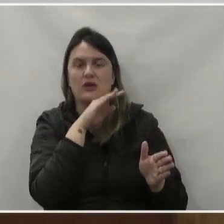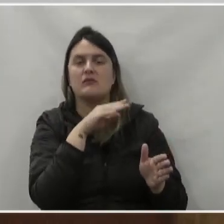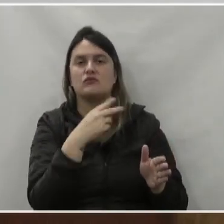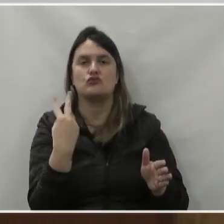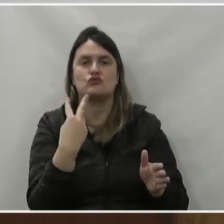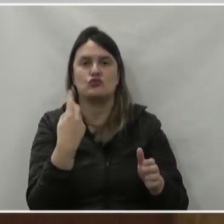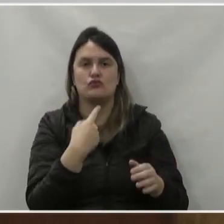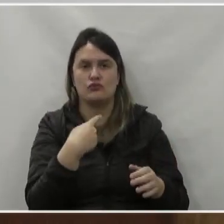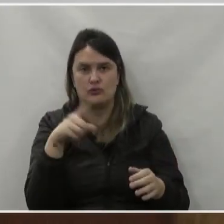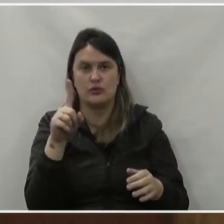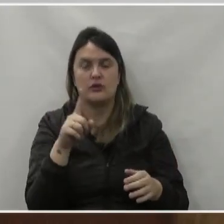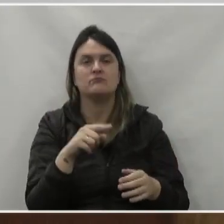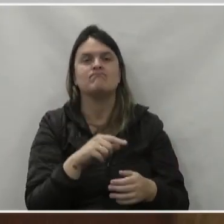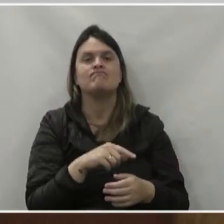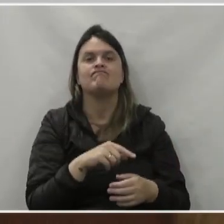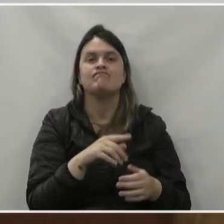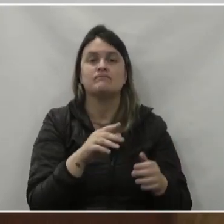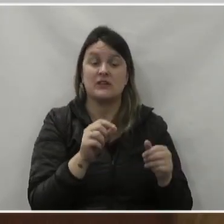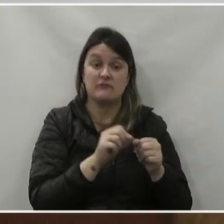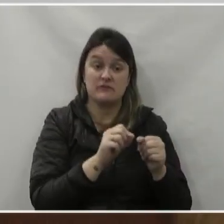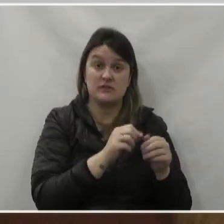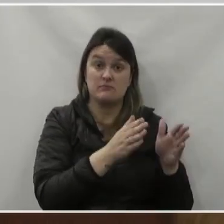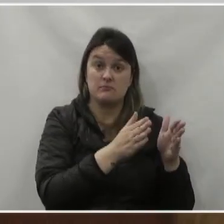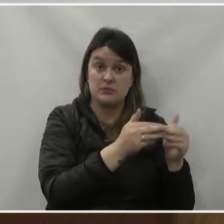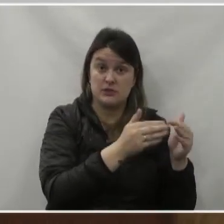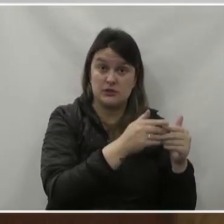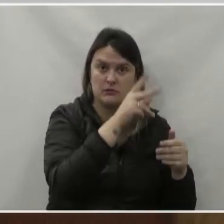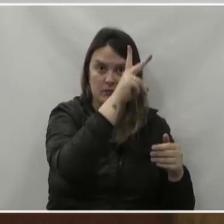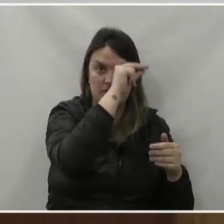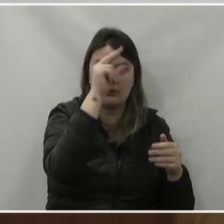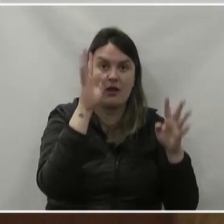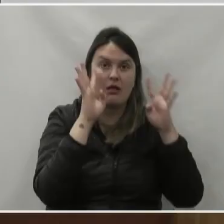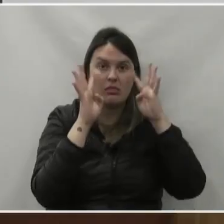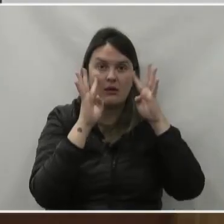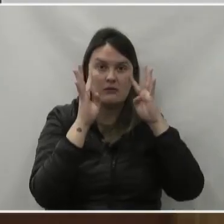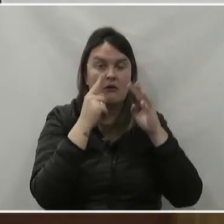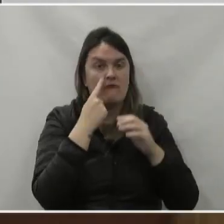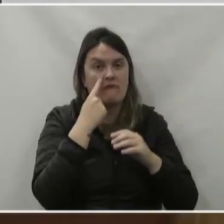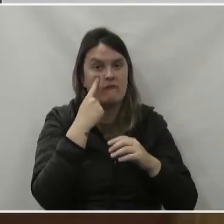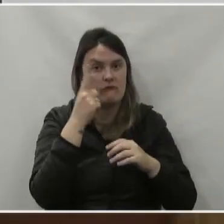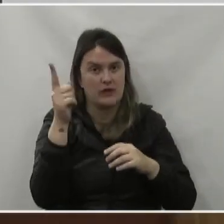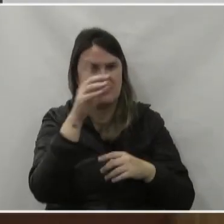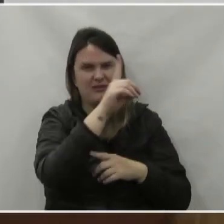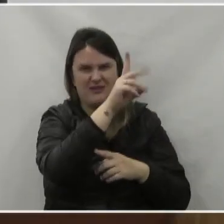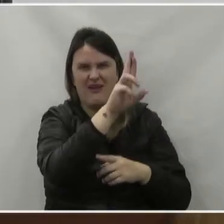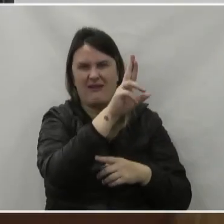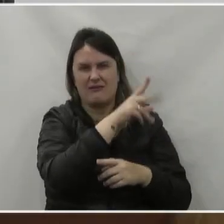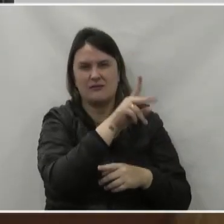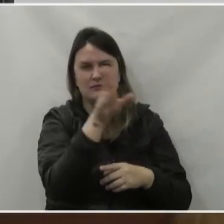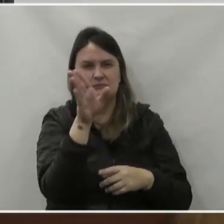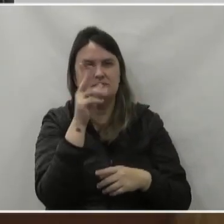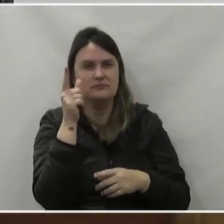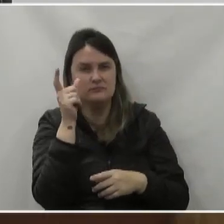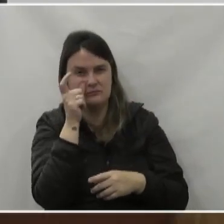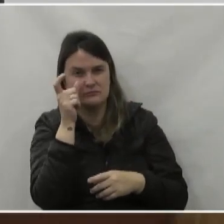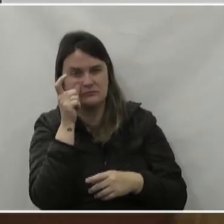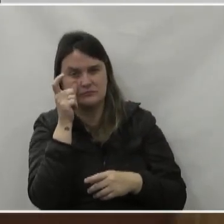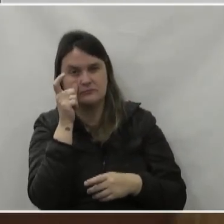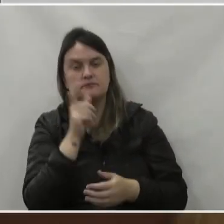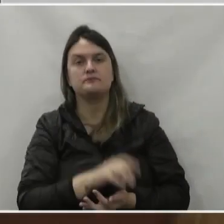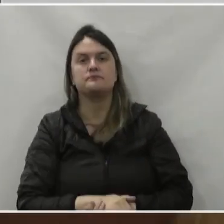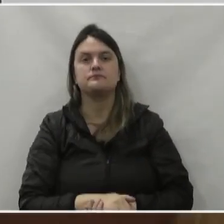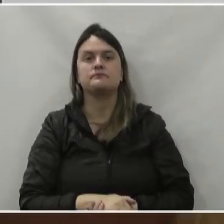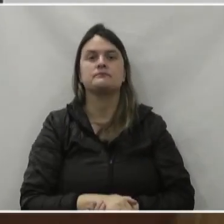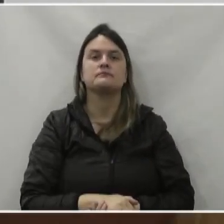fomos juntos ali e entramos com esse pedido, né, para que autoridades competentes, né, as secretarias